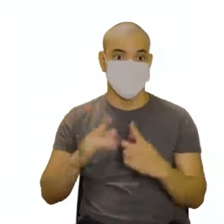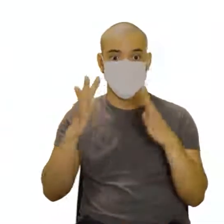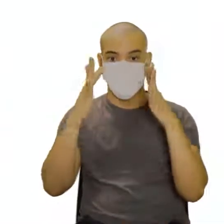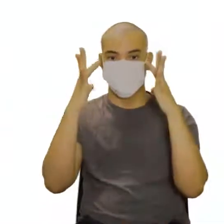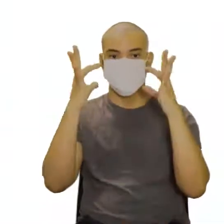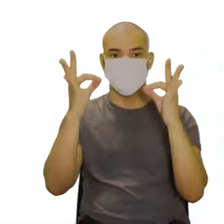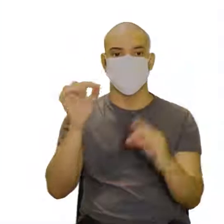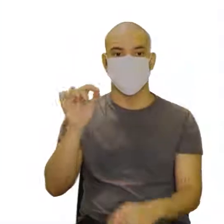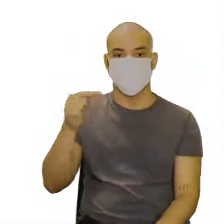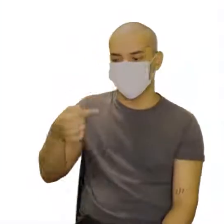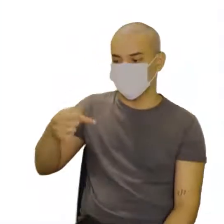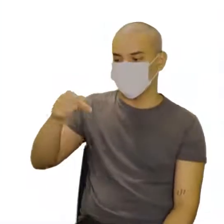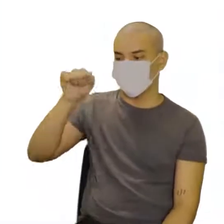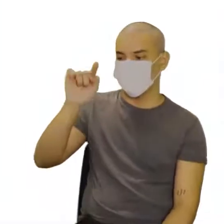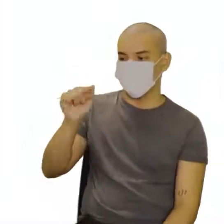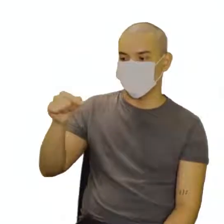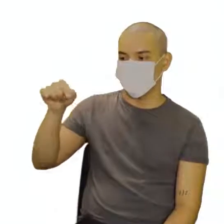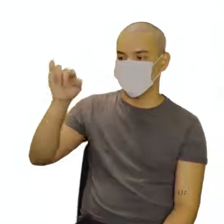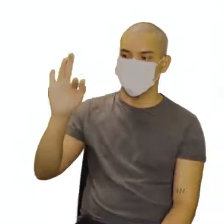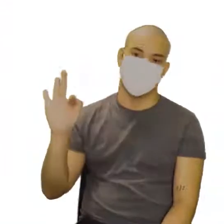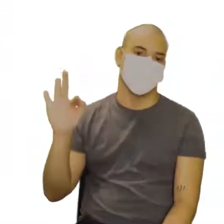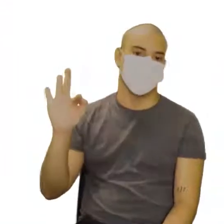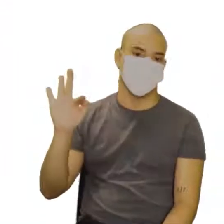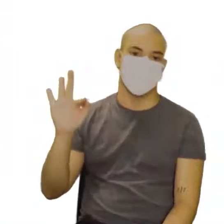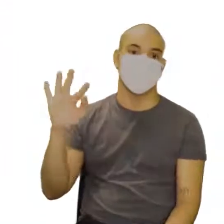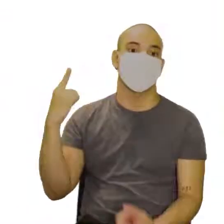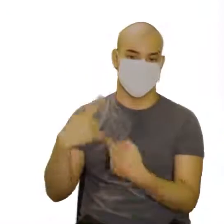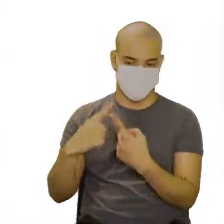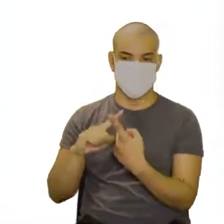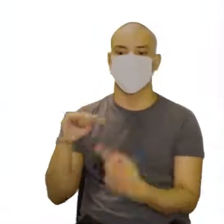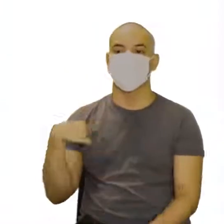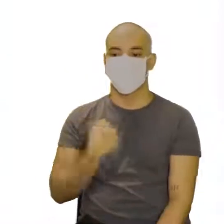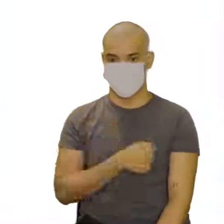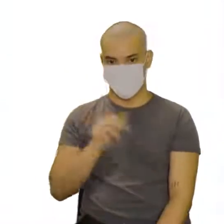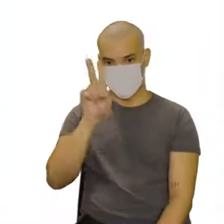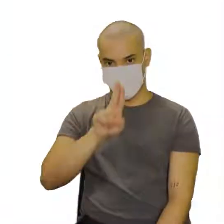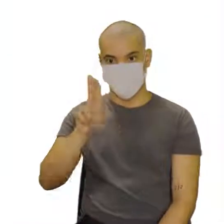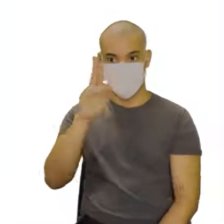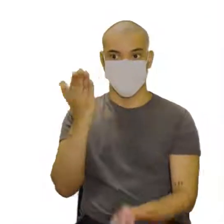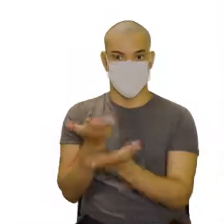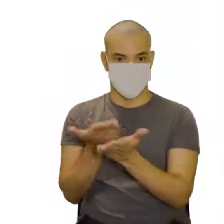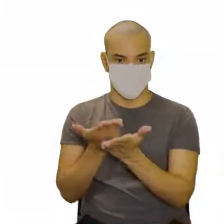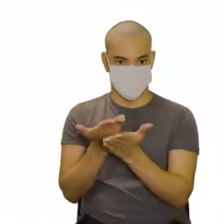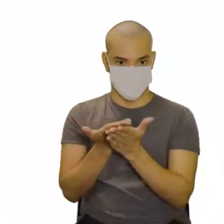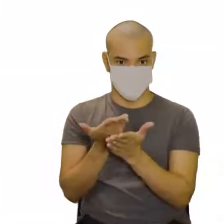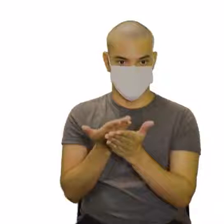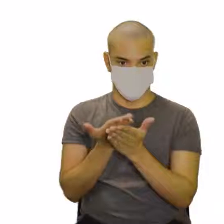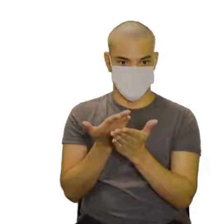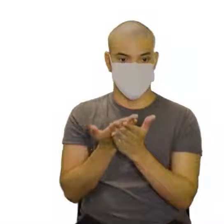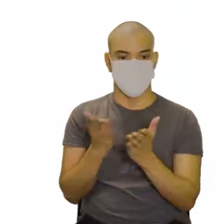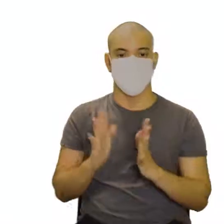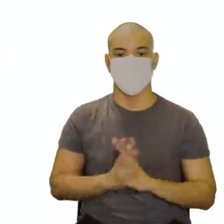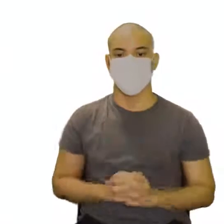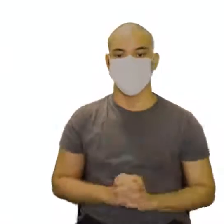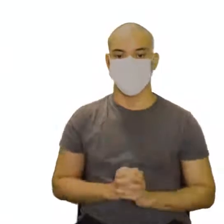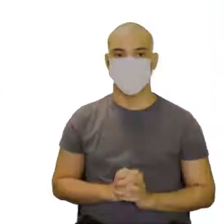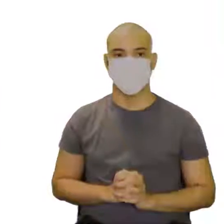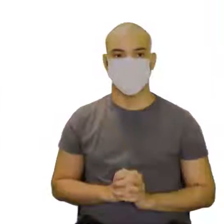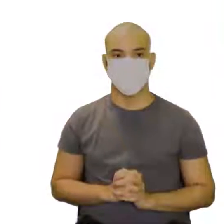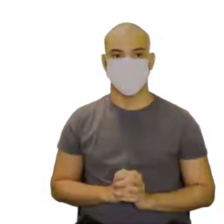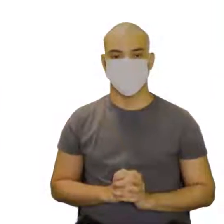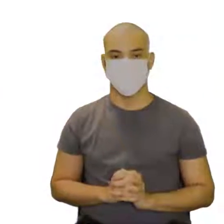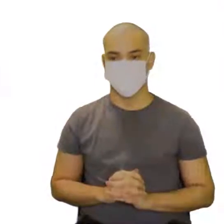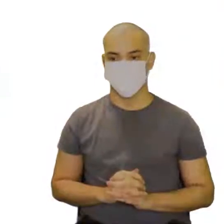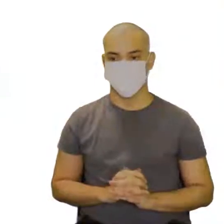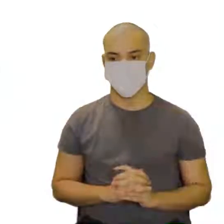nesse microfarad, pessoal, que aqui nós vamos utilizar na nossa aula, ok? Então vamos lá prosseguir.